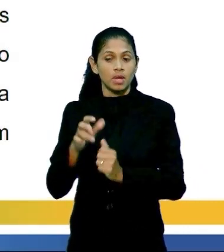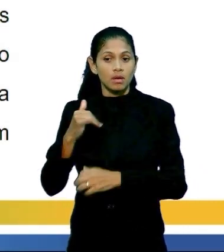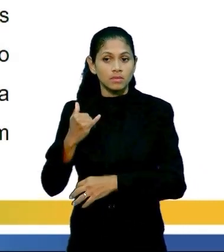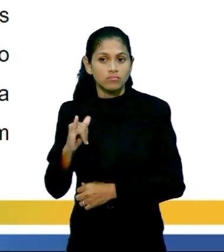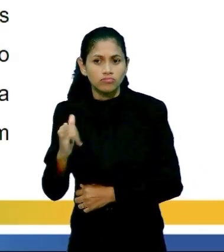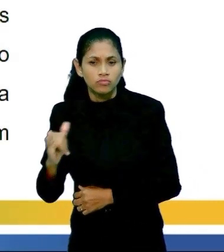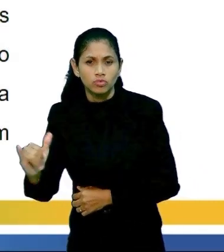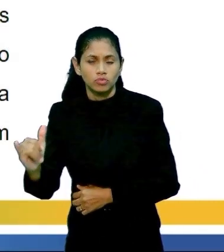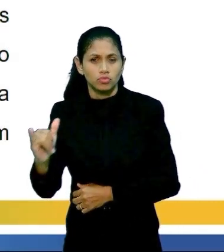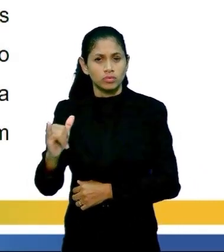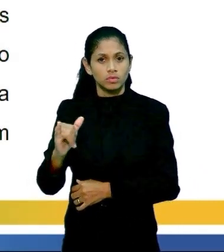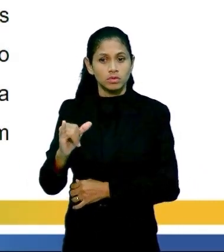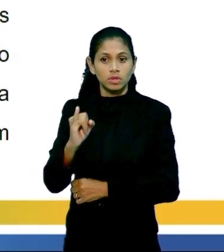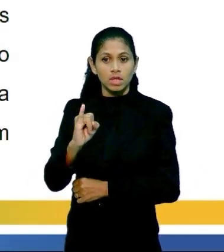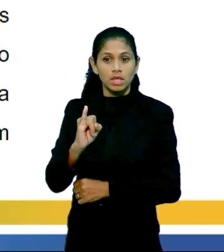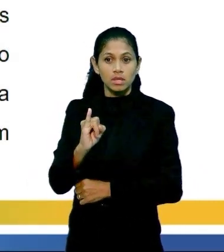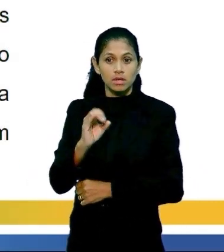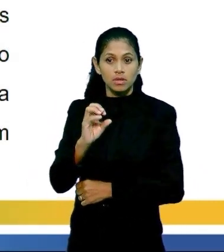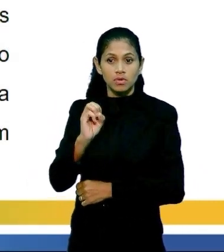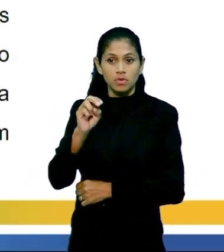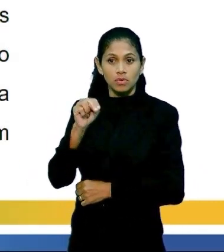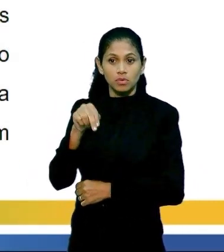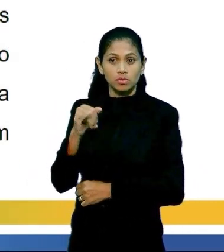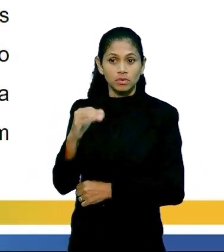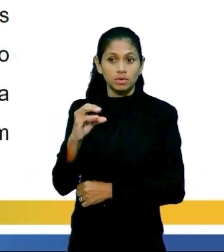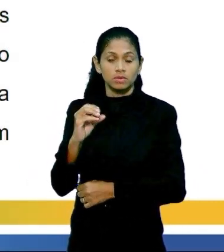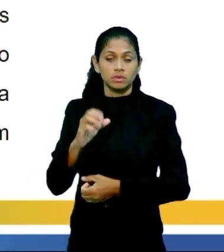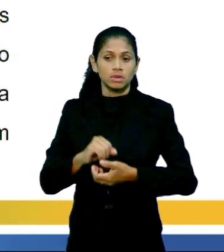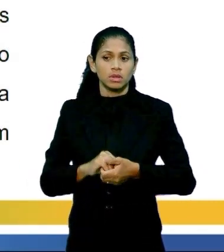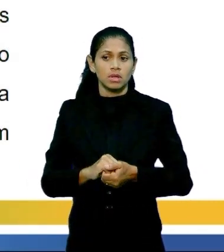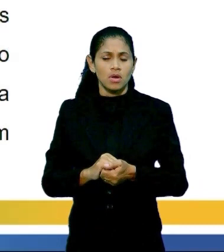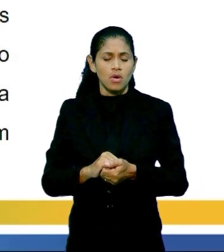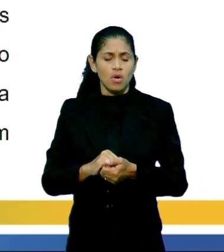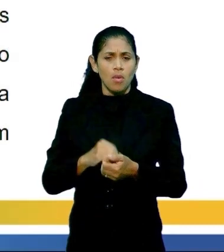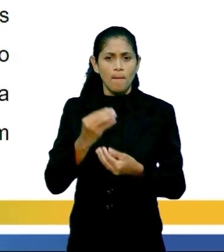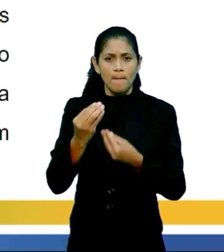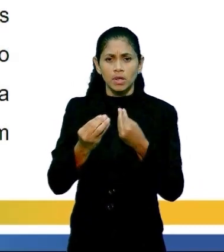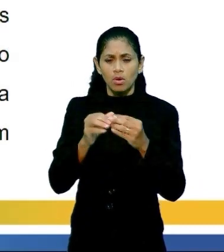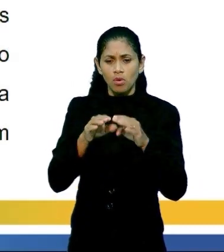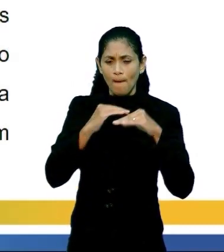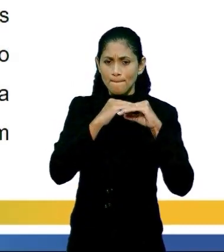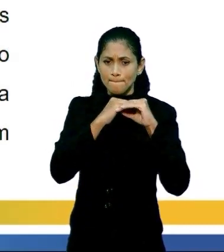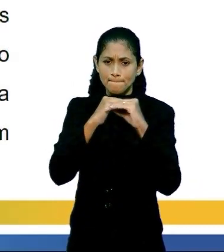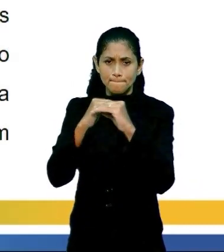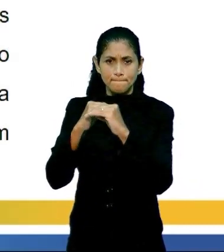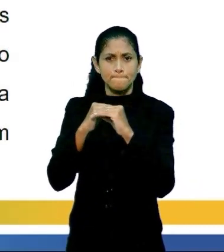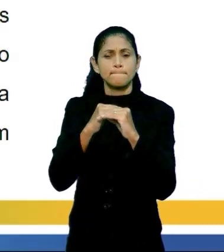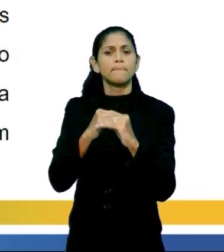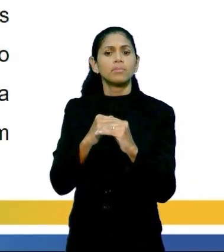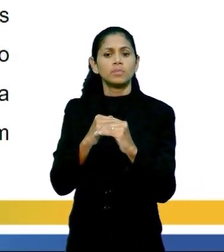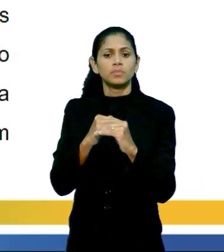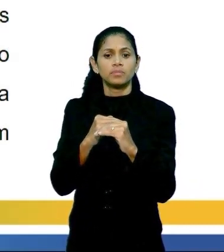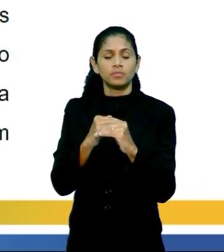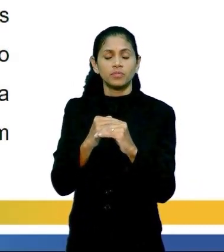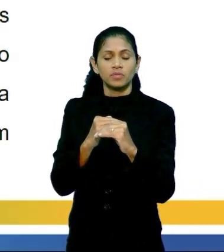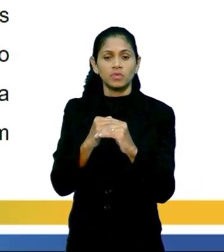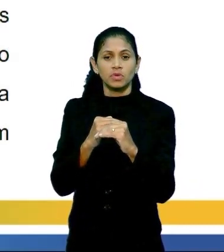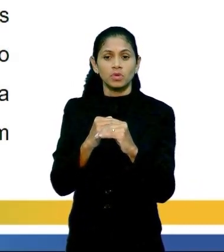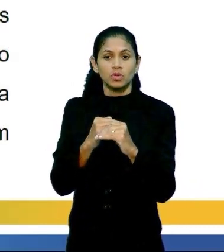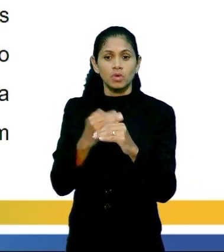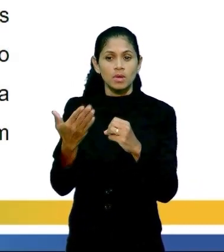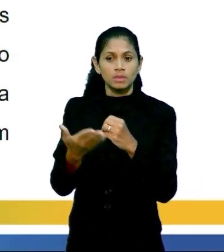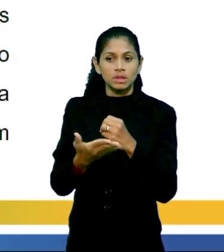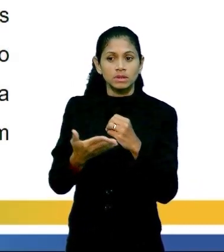afinidade eletrônica praticamente nula, considerou-se por muito tempo que os gases nobres não